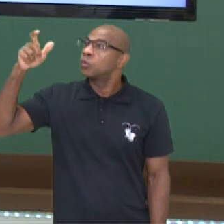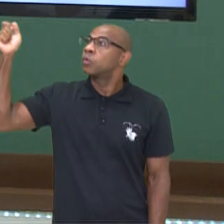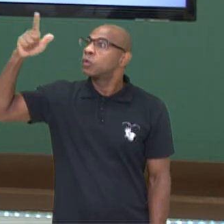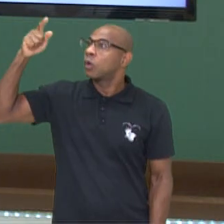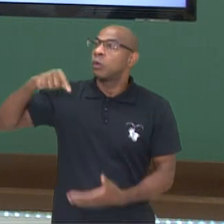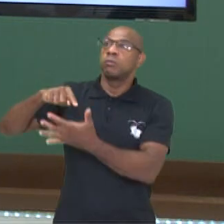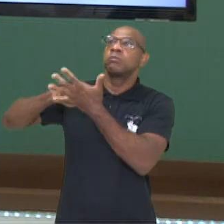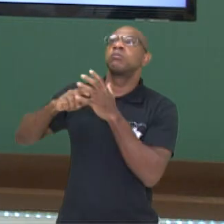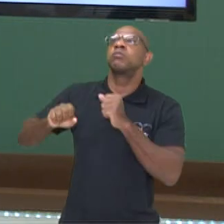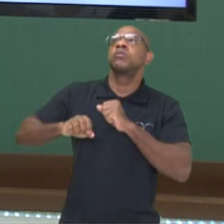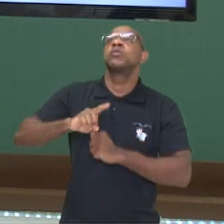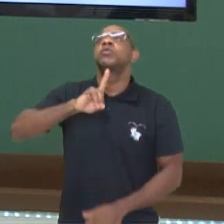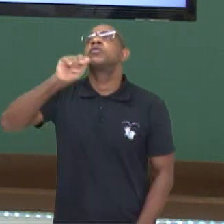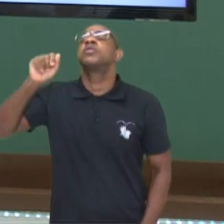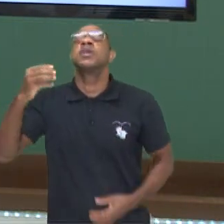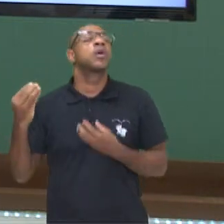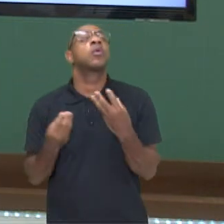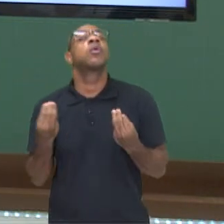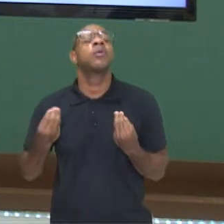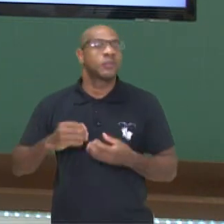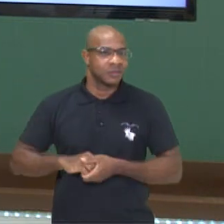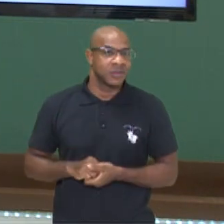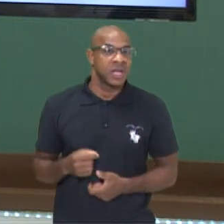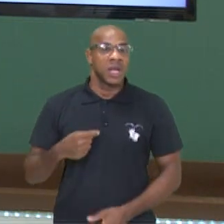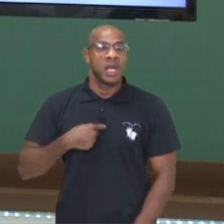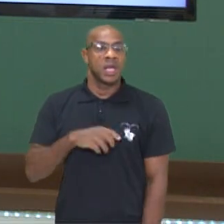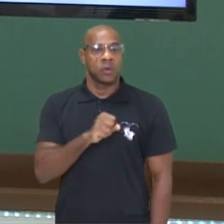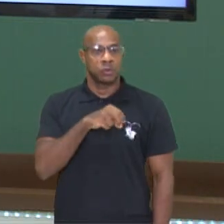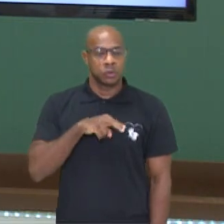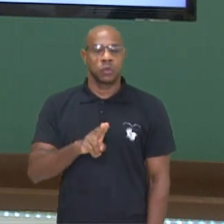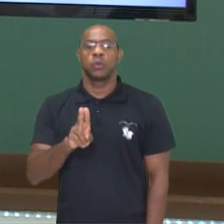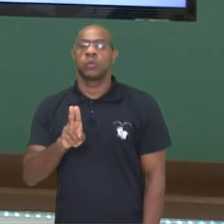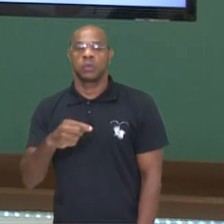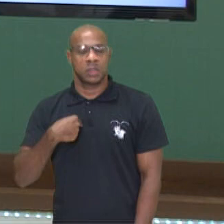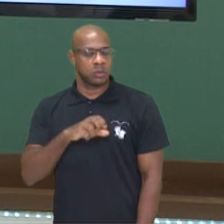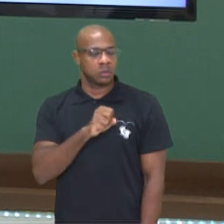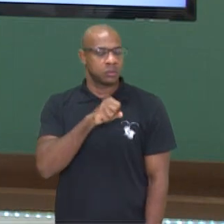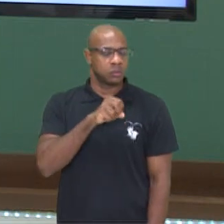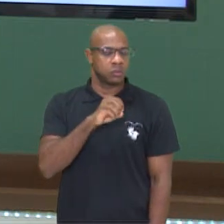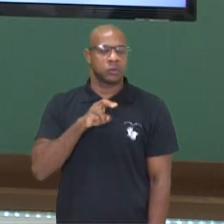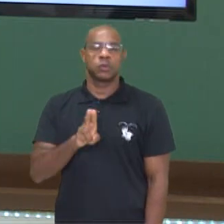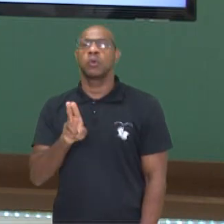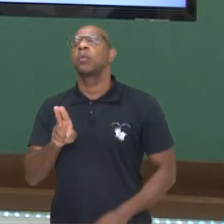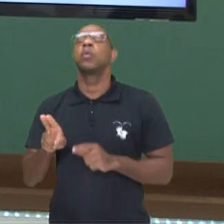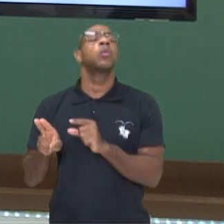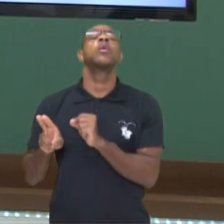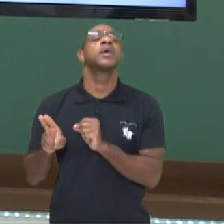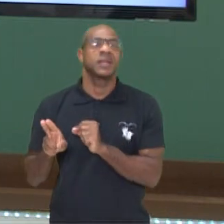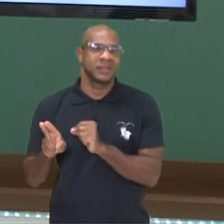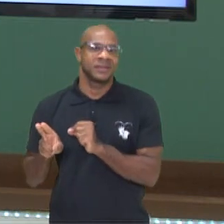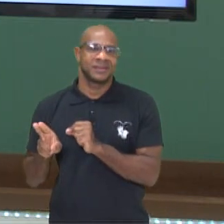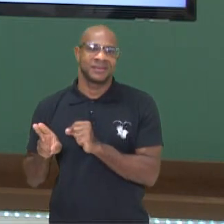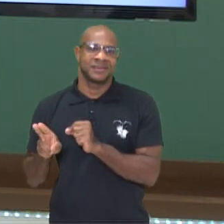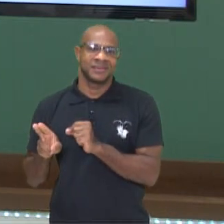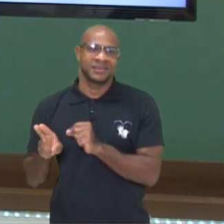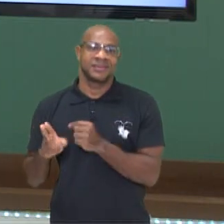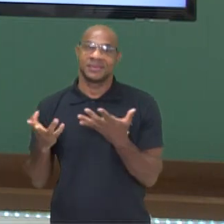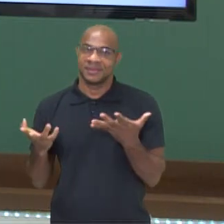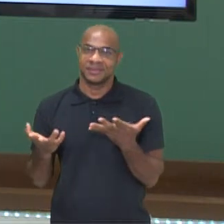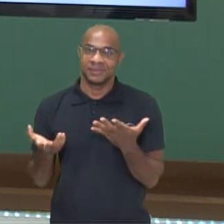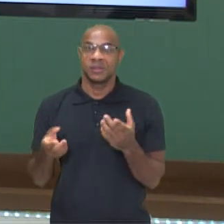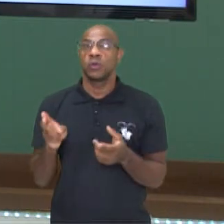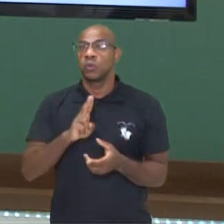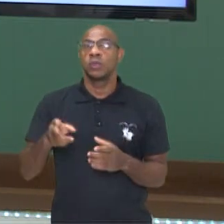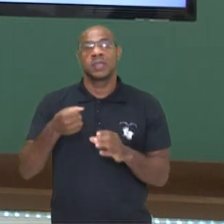dia? E eu sou o quê? Utilize predicativos interessantes, legais, criativos, que